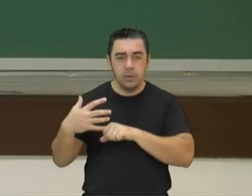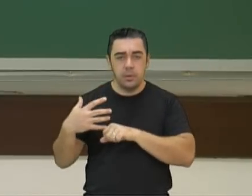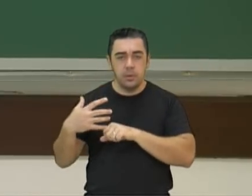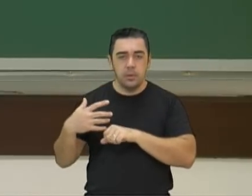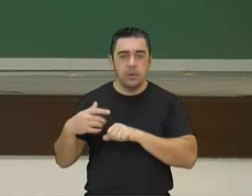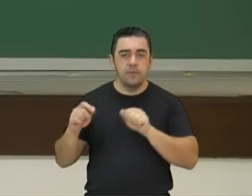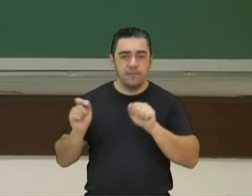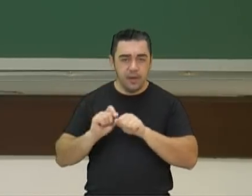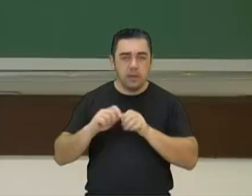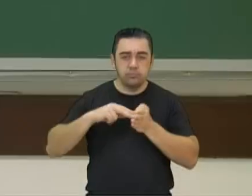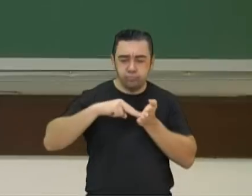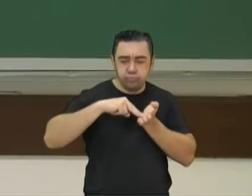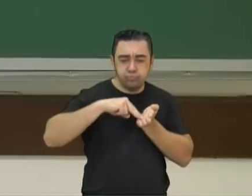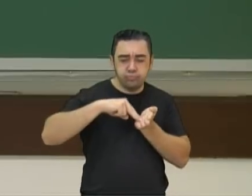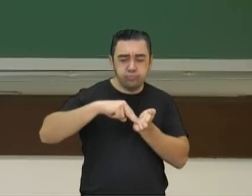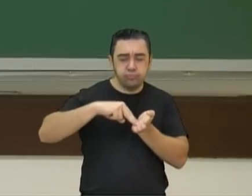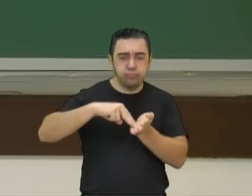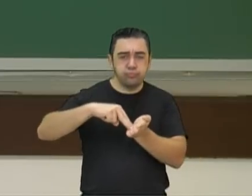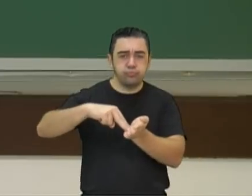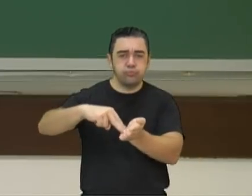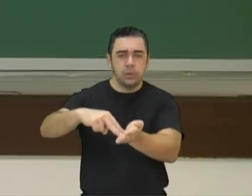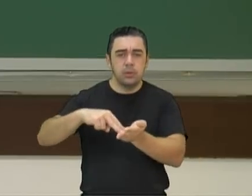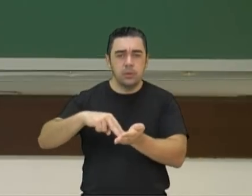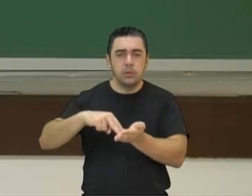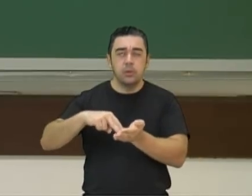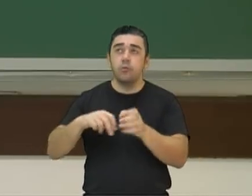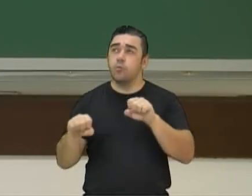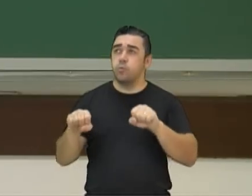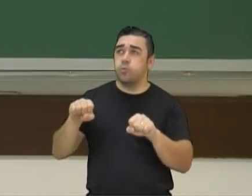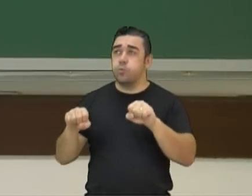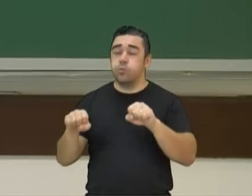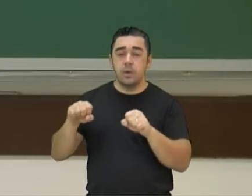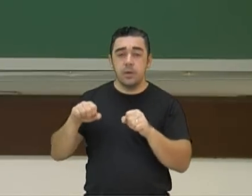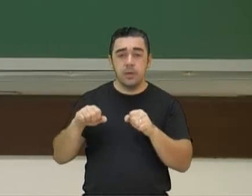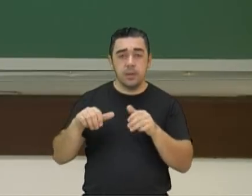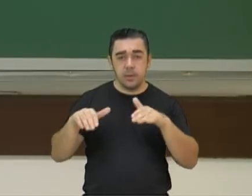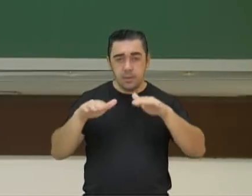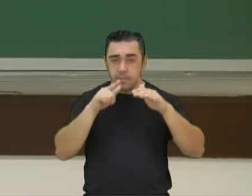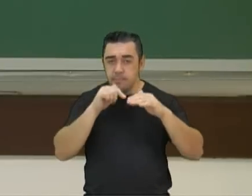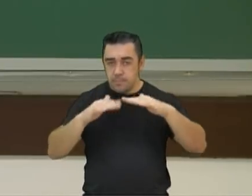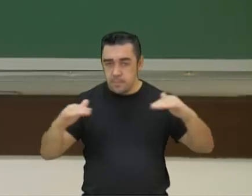vai impulsioná-lo, fazendo deslizar sobre a água.